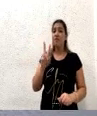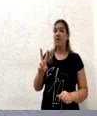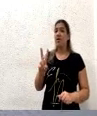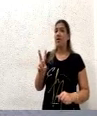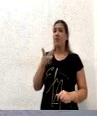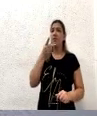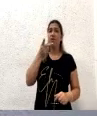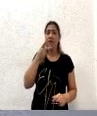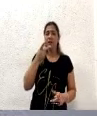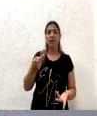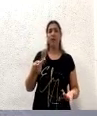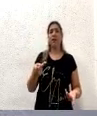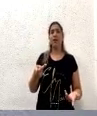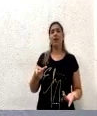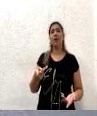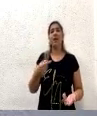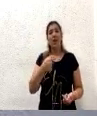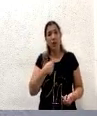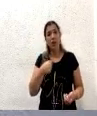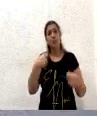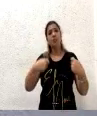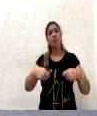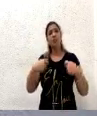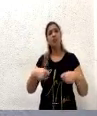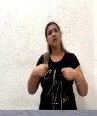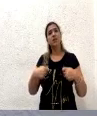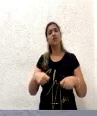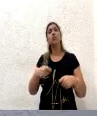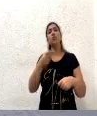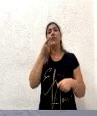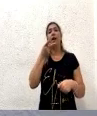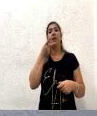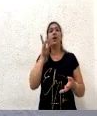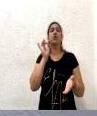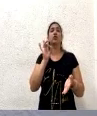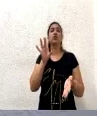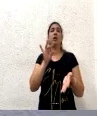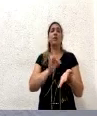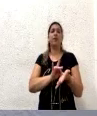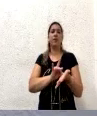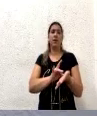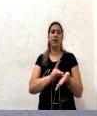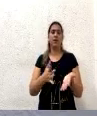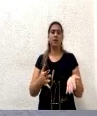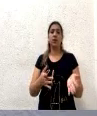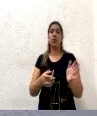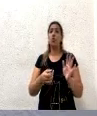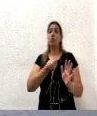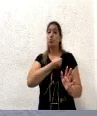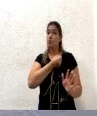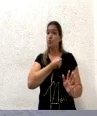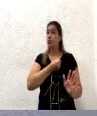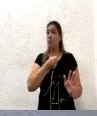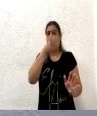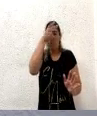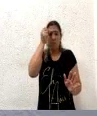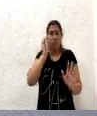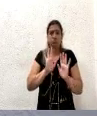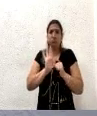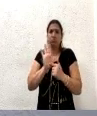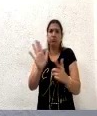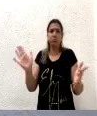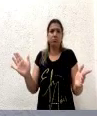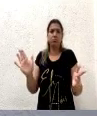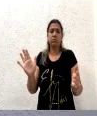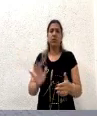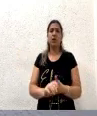contar. Então, se não for pela minha boca, vai ser pela boca de terceiro. Não tem como esconder isso. Né? Os dados são públicos e tem que ser publicizado